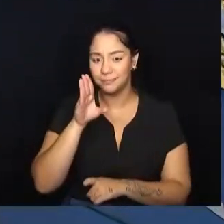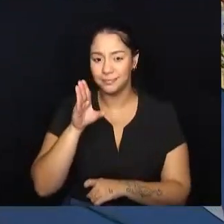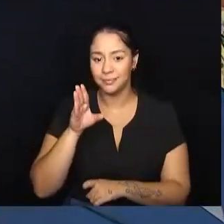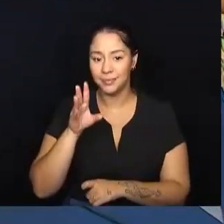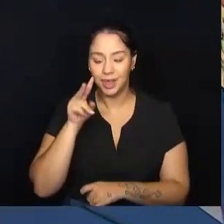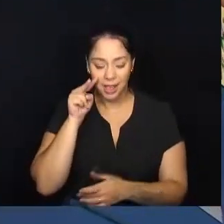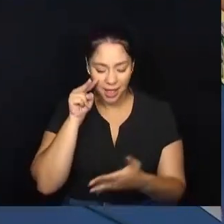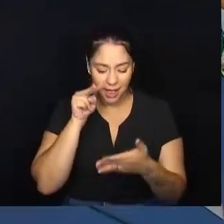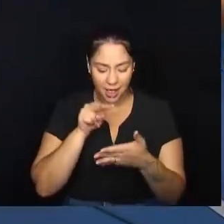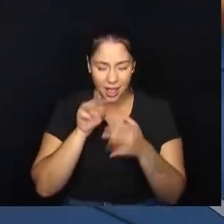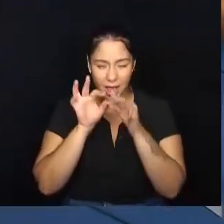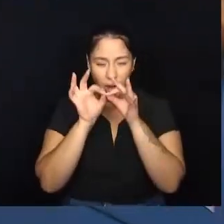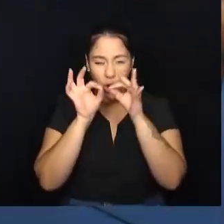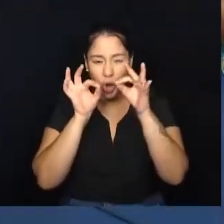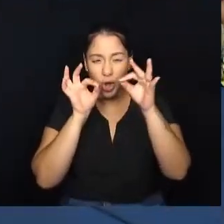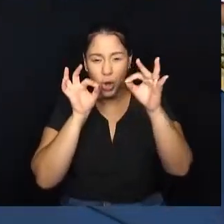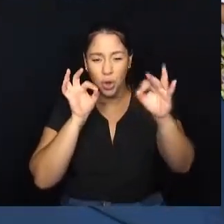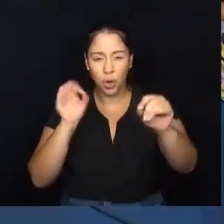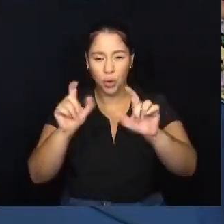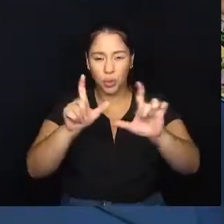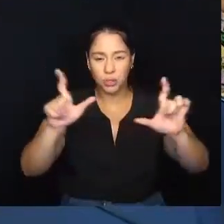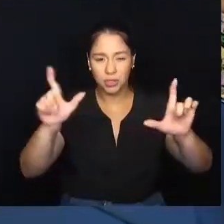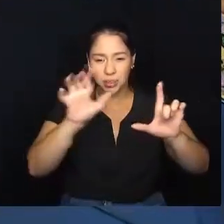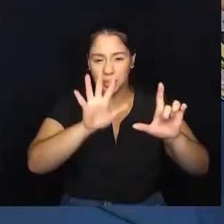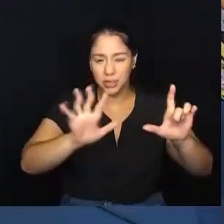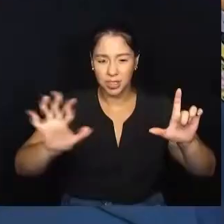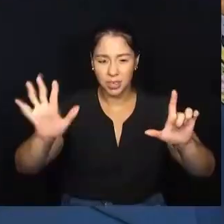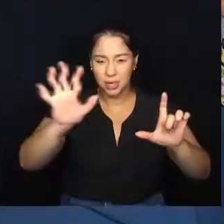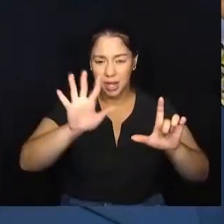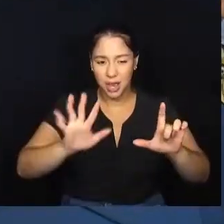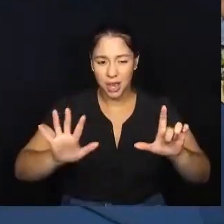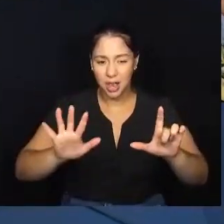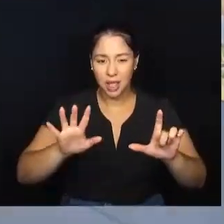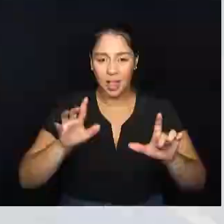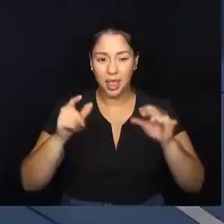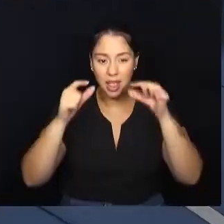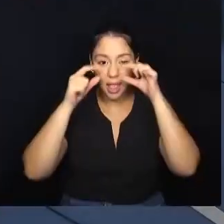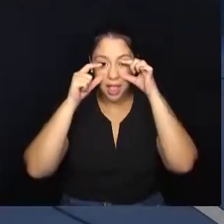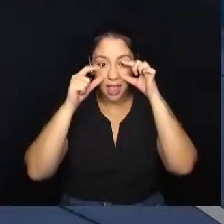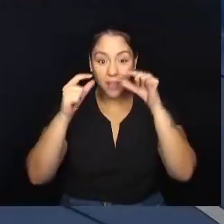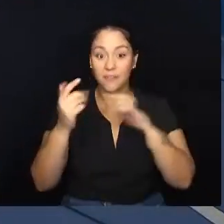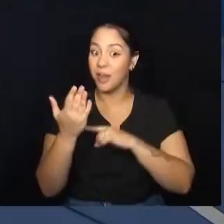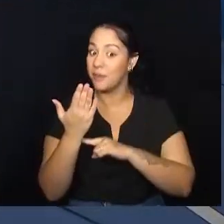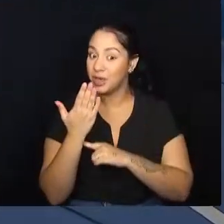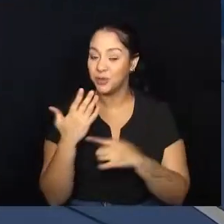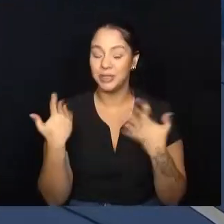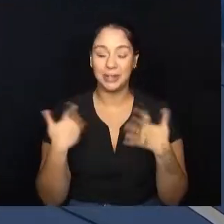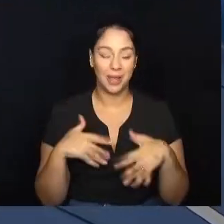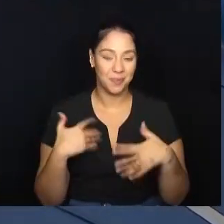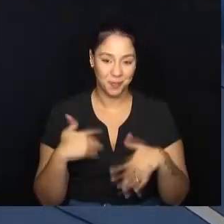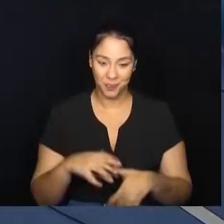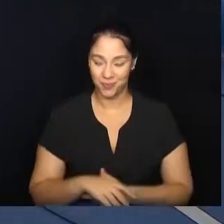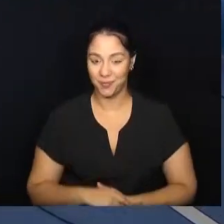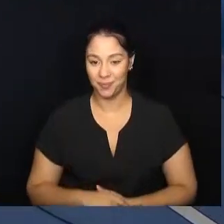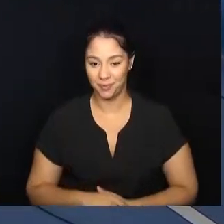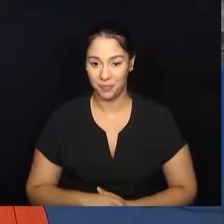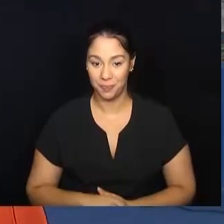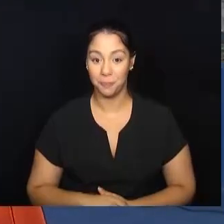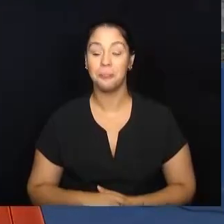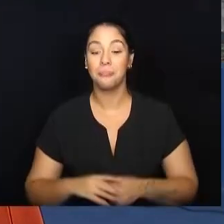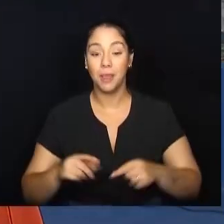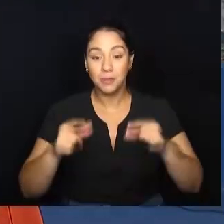é enxergar de longe assim a louça eu não consigo ver as letras da lousa e esse óculos vai me ajudar muito